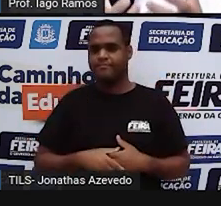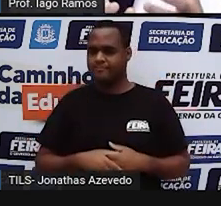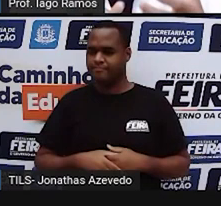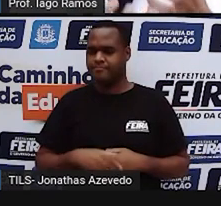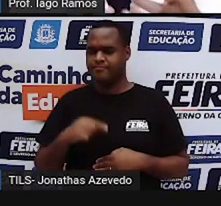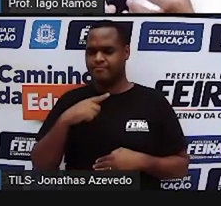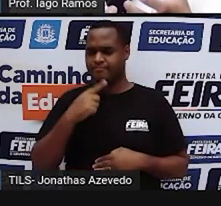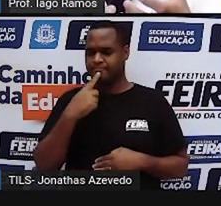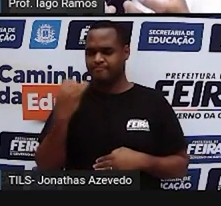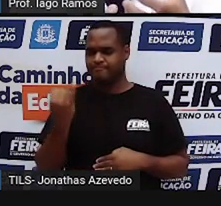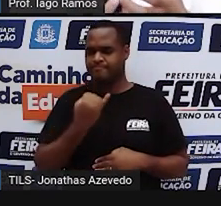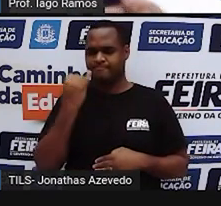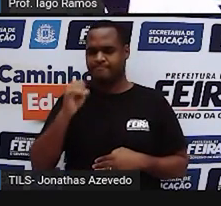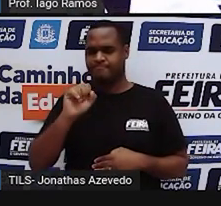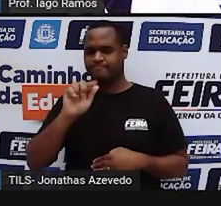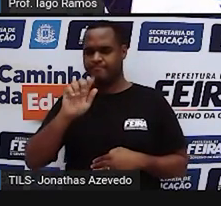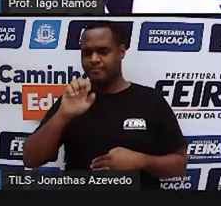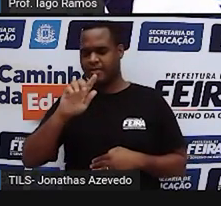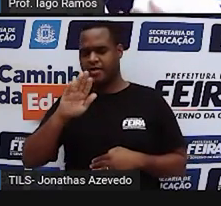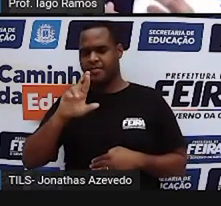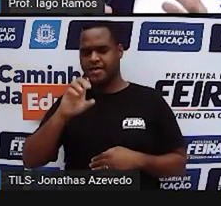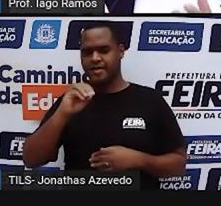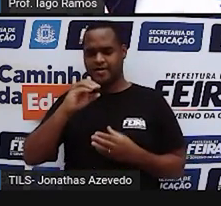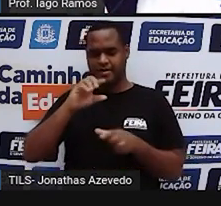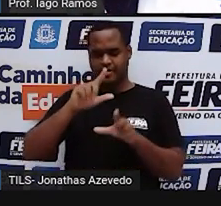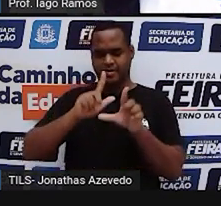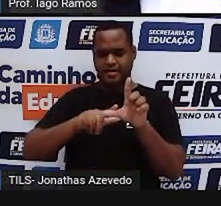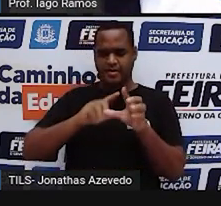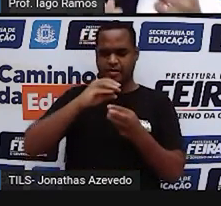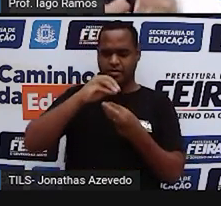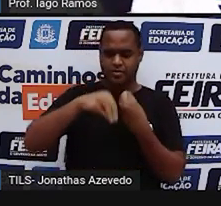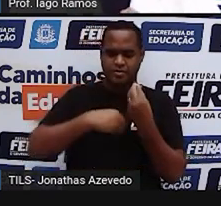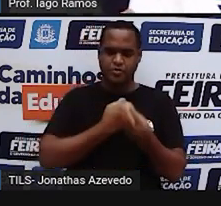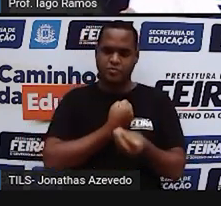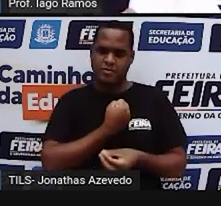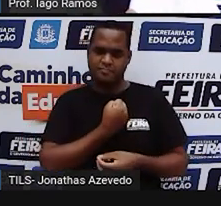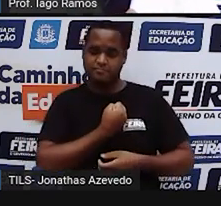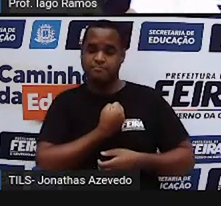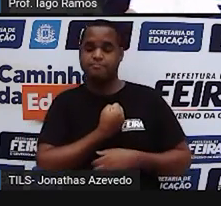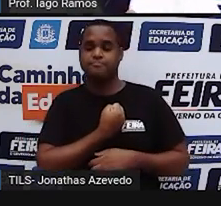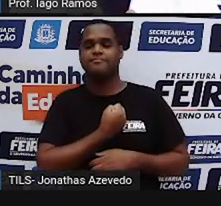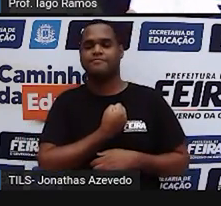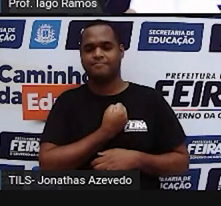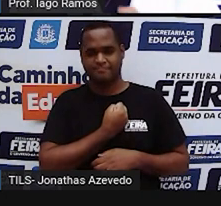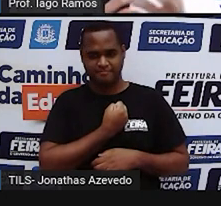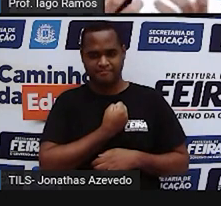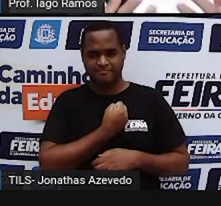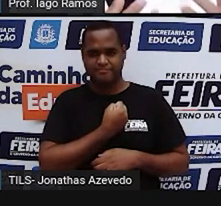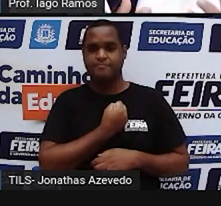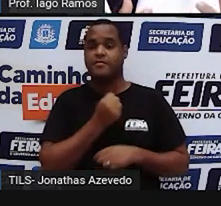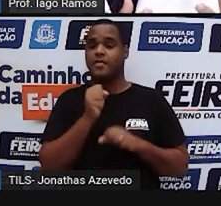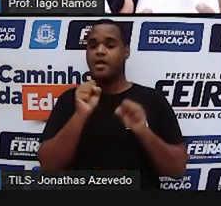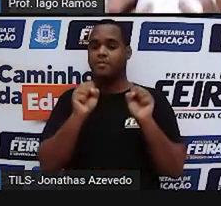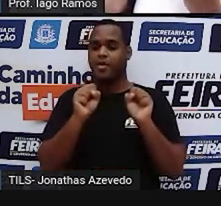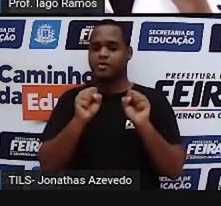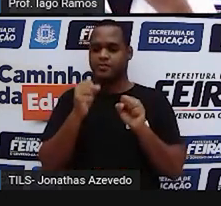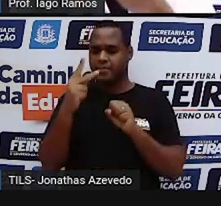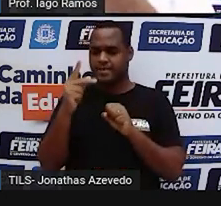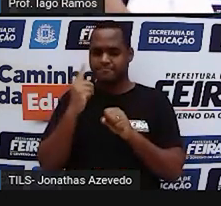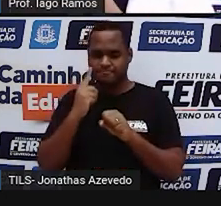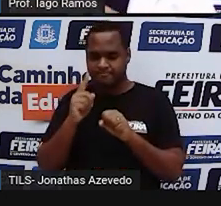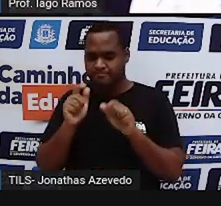E essa parte algébrica tem a ver com a parte da matemática né que para fazer